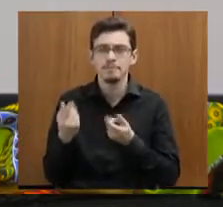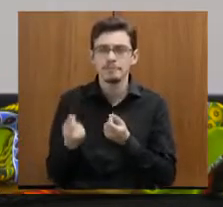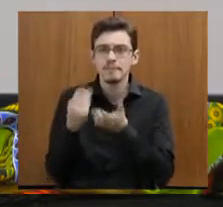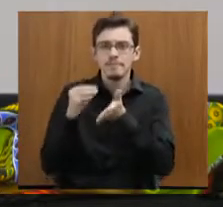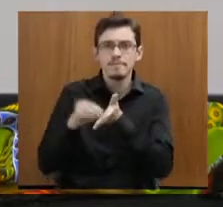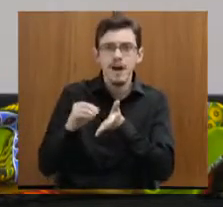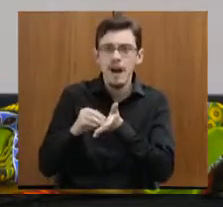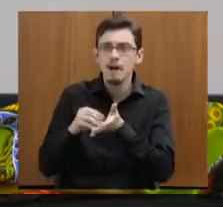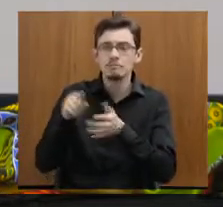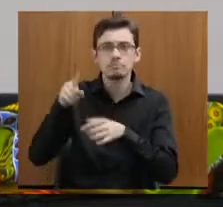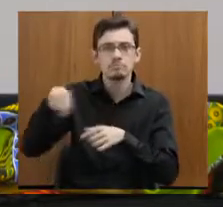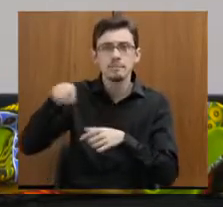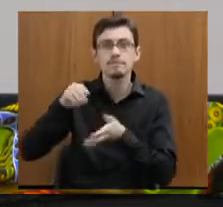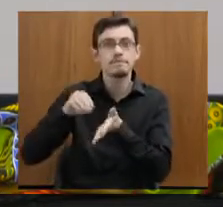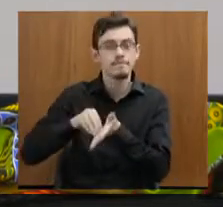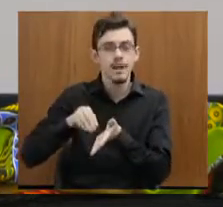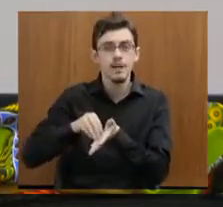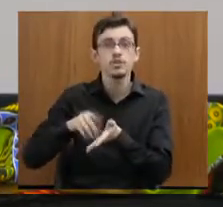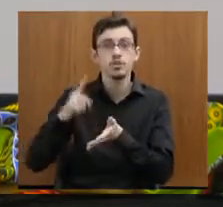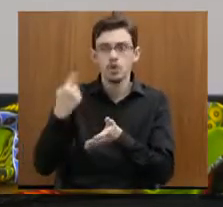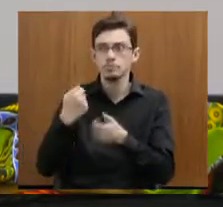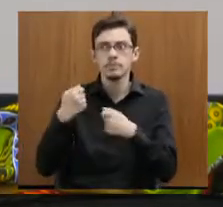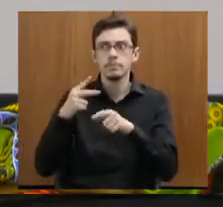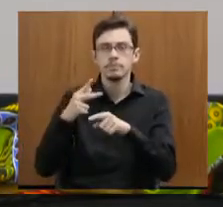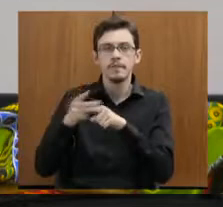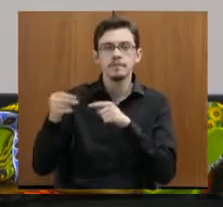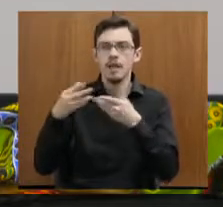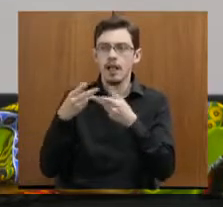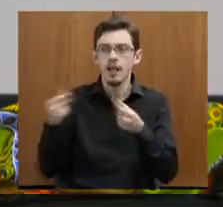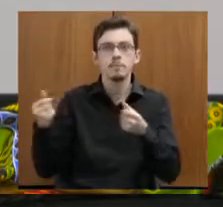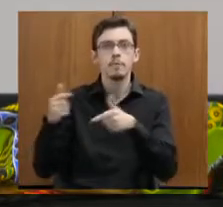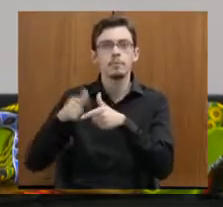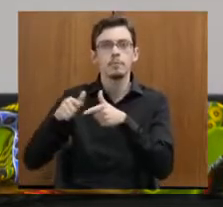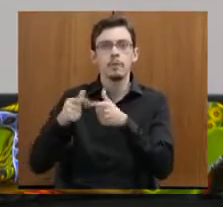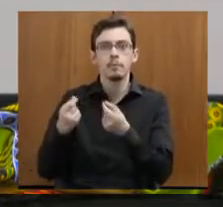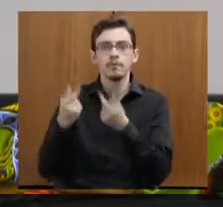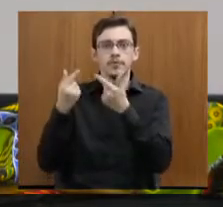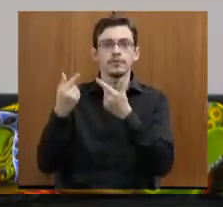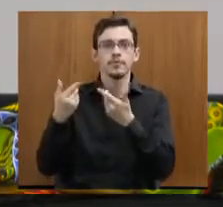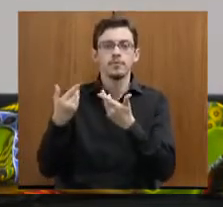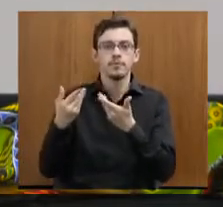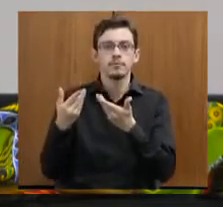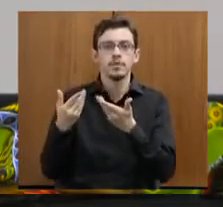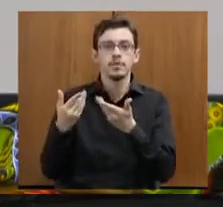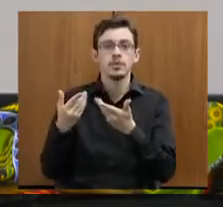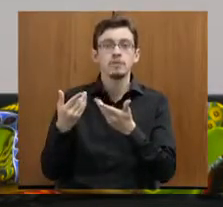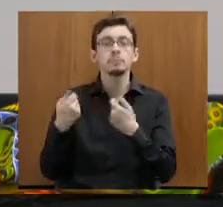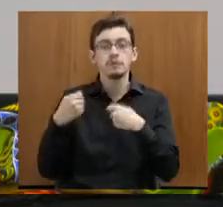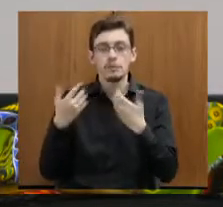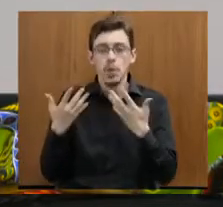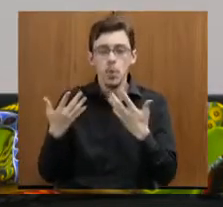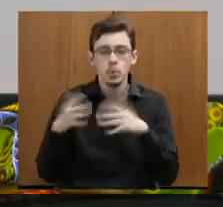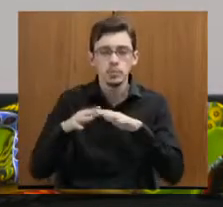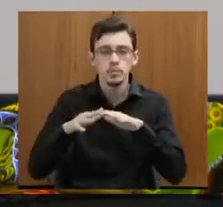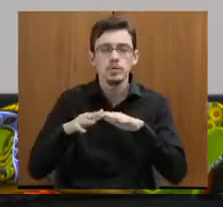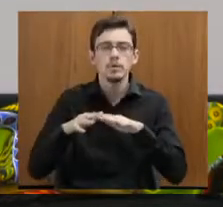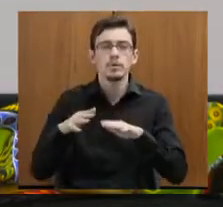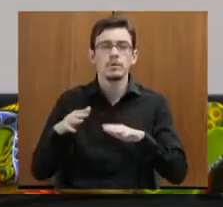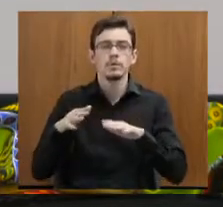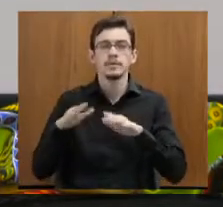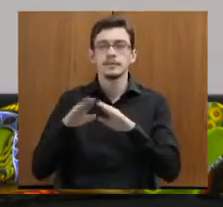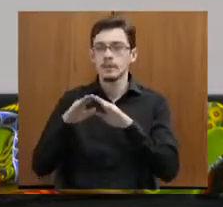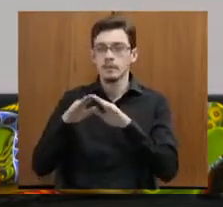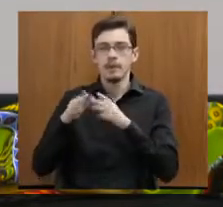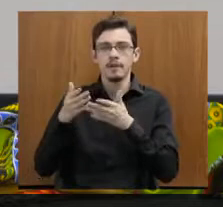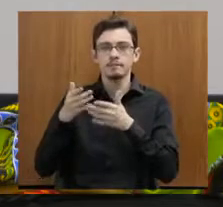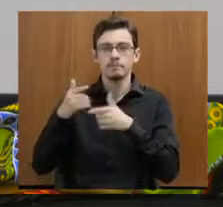todos nossos irmãos irmãs isso passa pelo desenvolvimento sustentável inclusão produtiva valorização